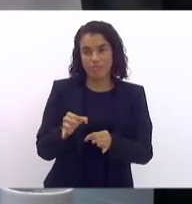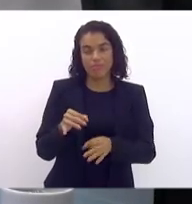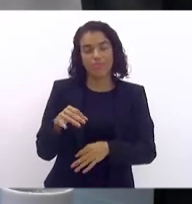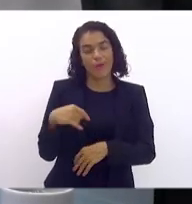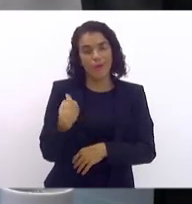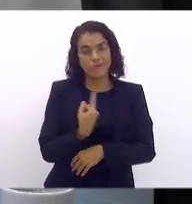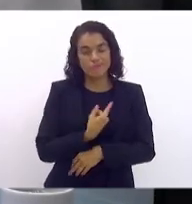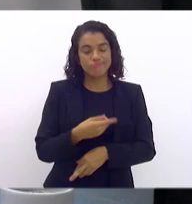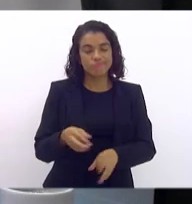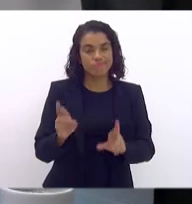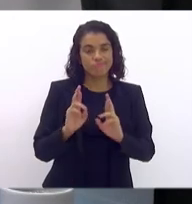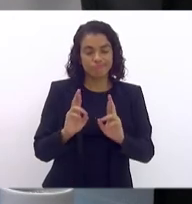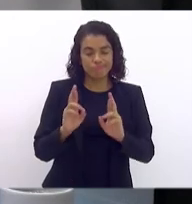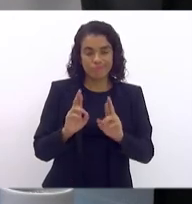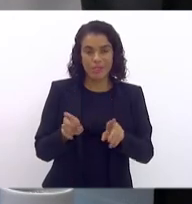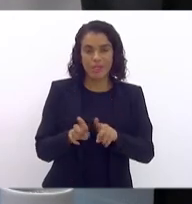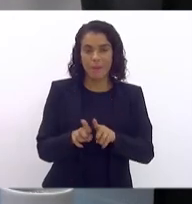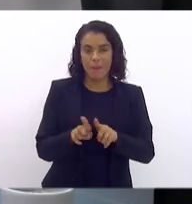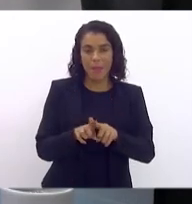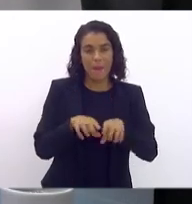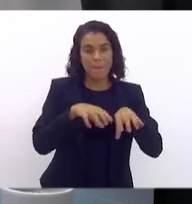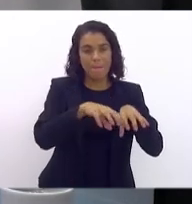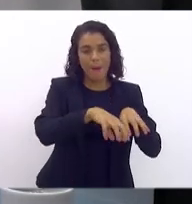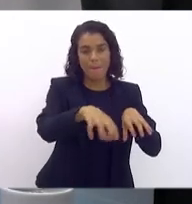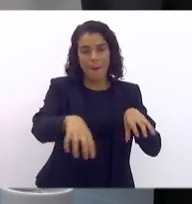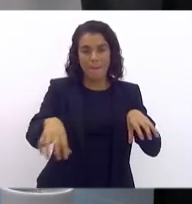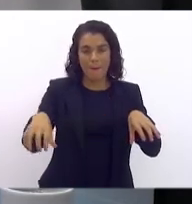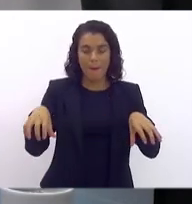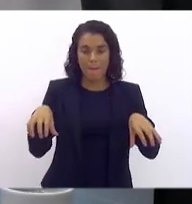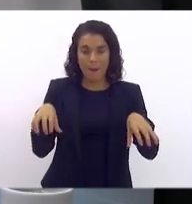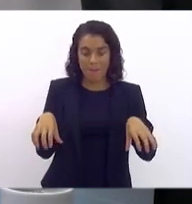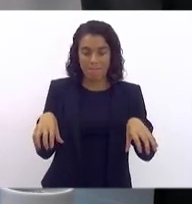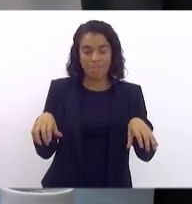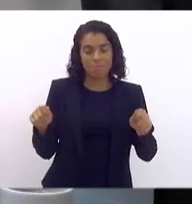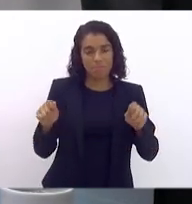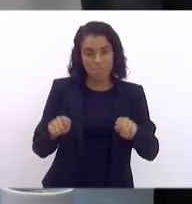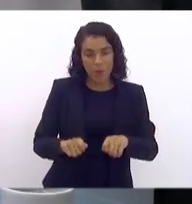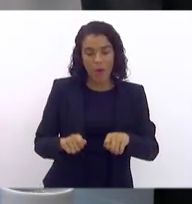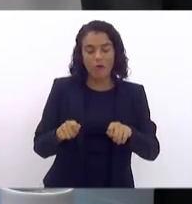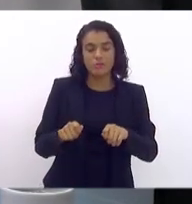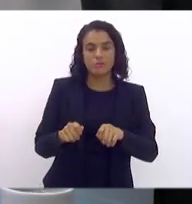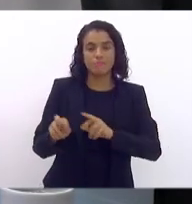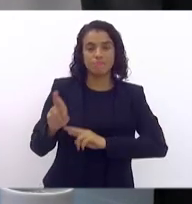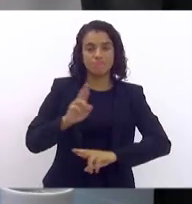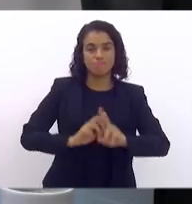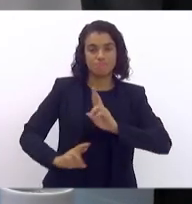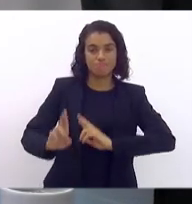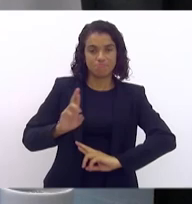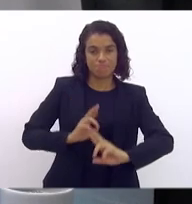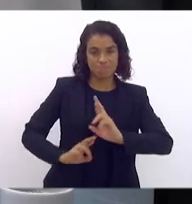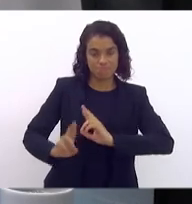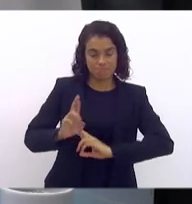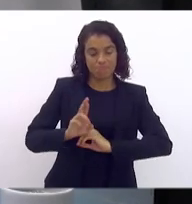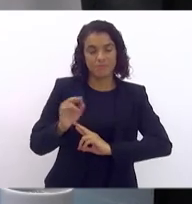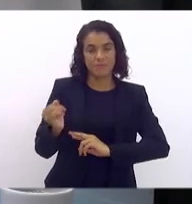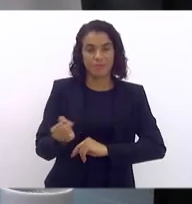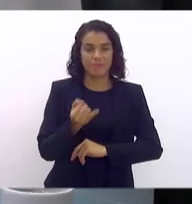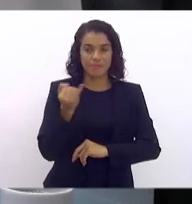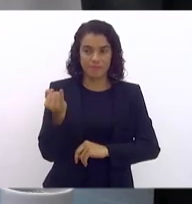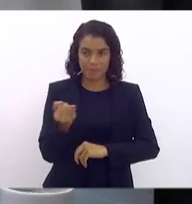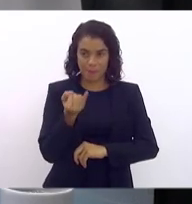os demais órgãos também possam eh já trazer as respostas tão necessárias e importantes